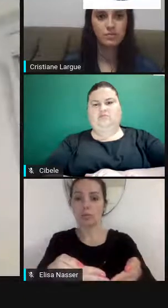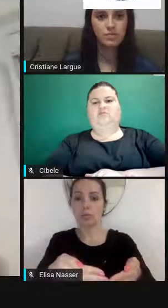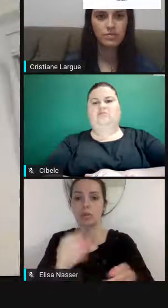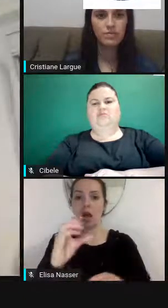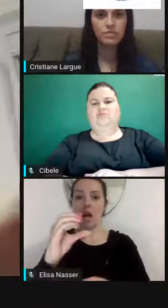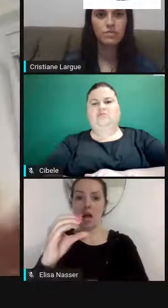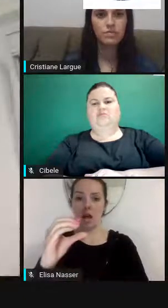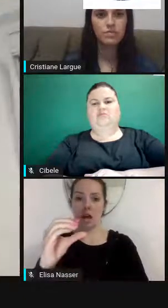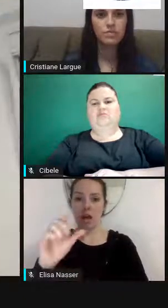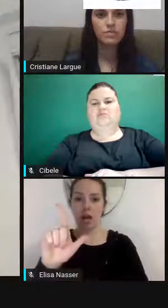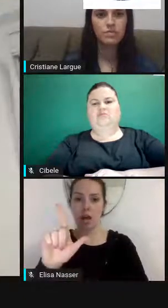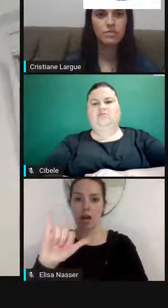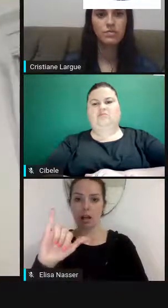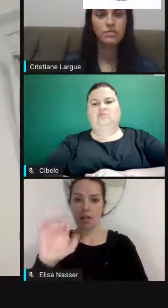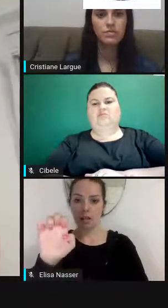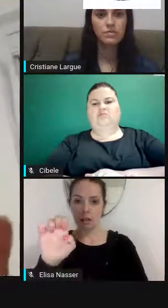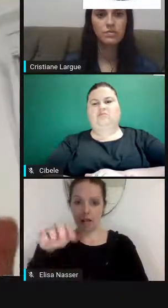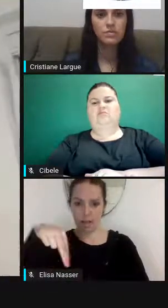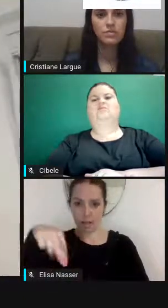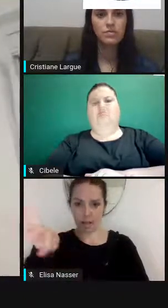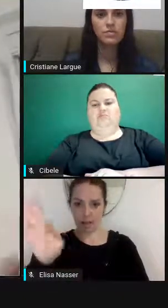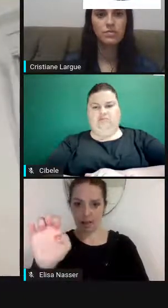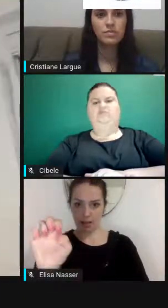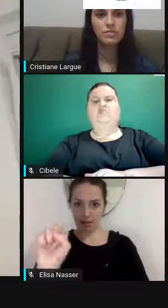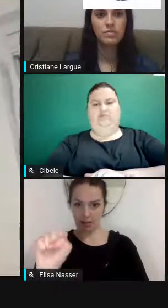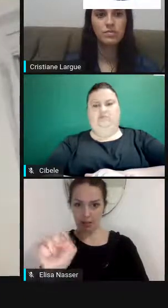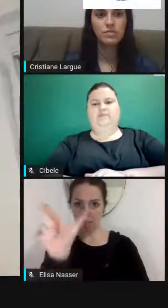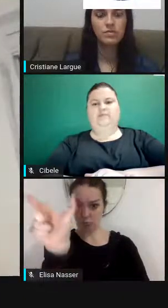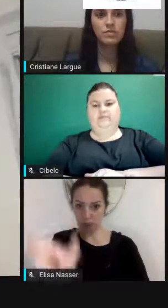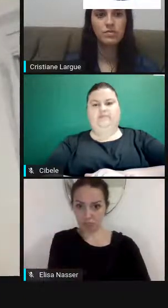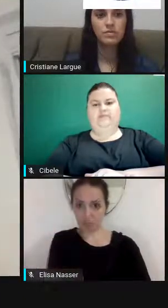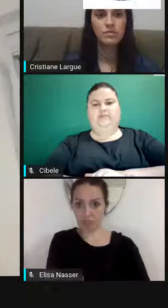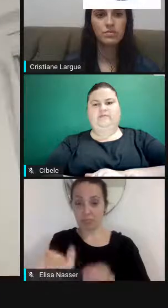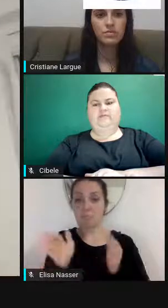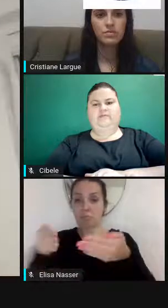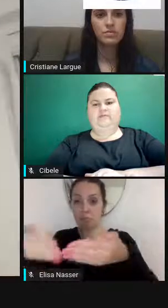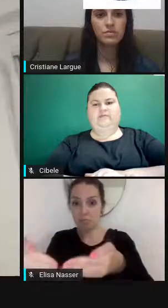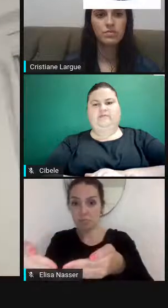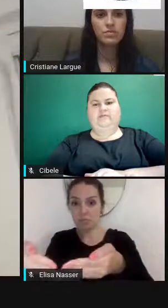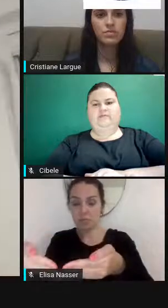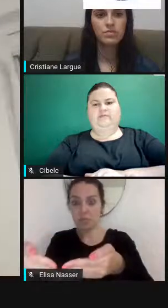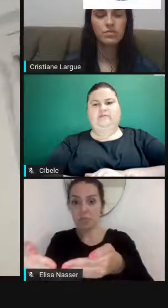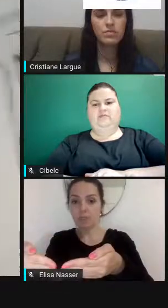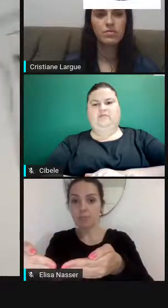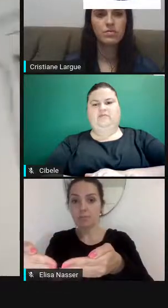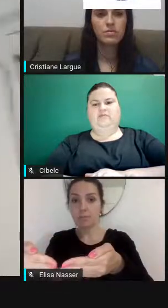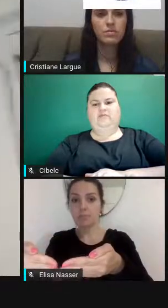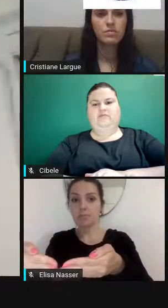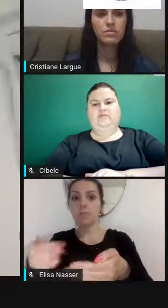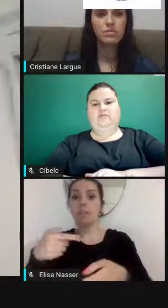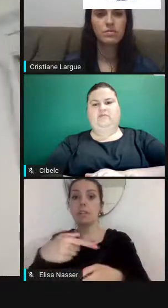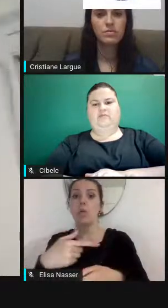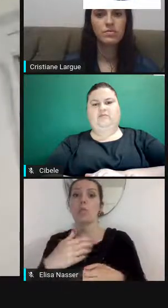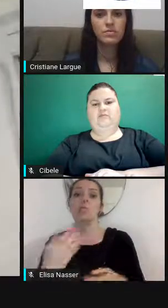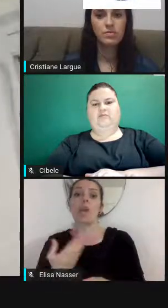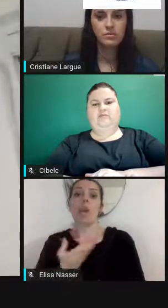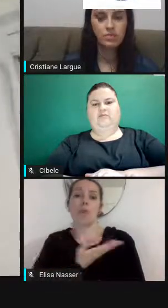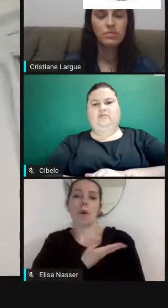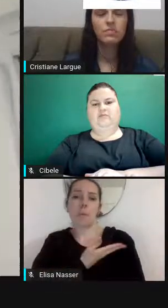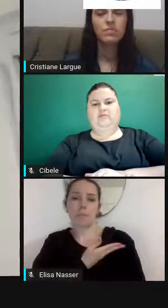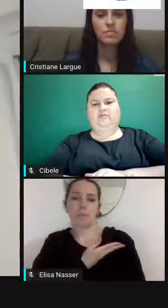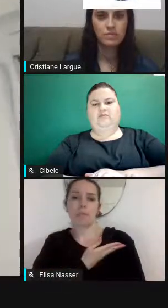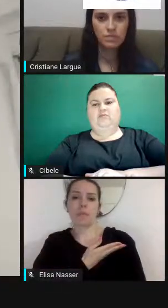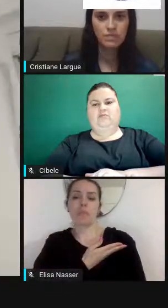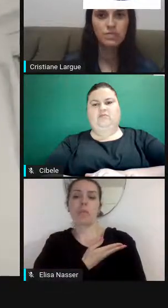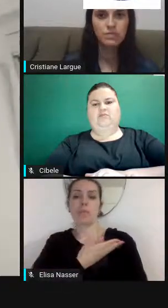trabalhando na menos eu tenho um funcionário na verdade é um amigo de infância que trabalha comigo sou uma pessoa de extrema